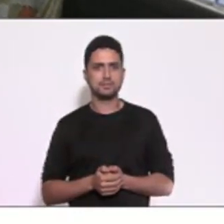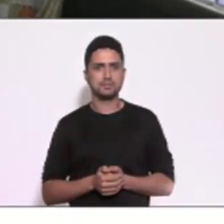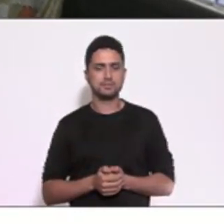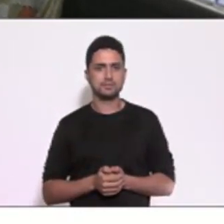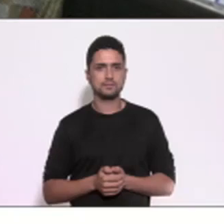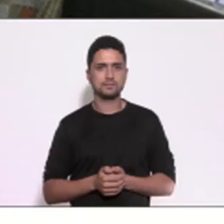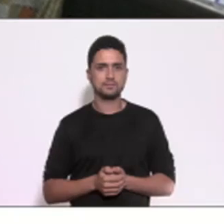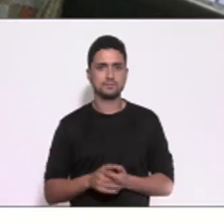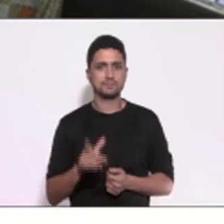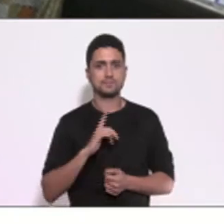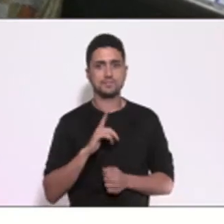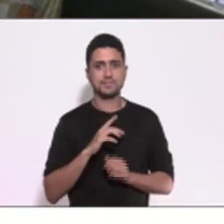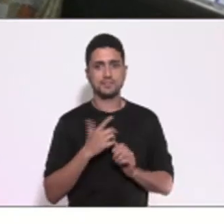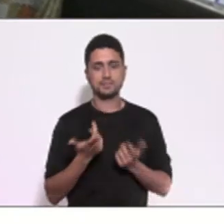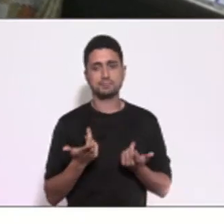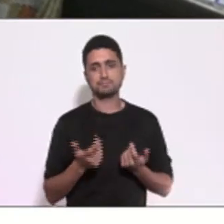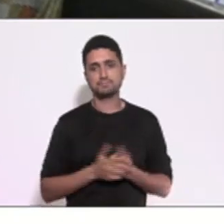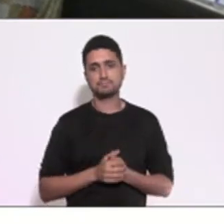determinada indicação,